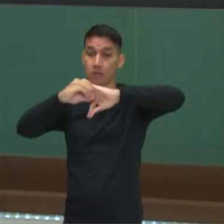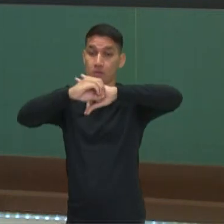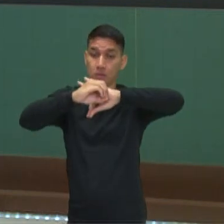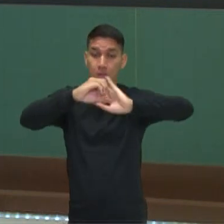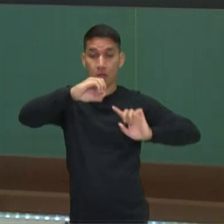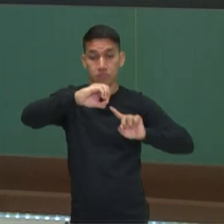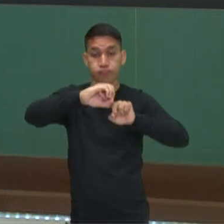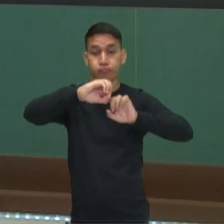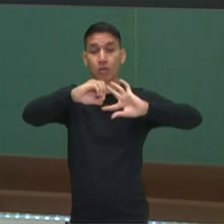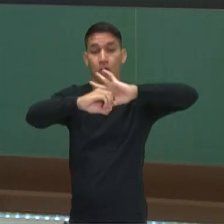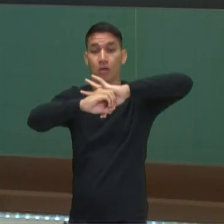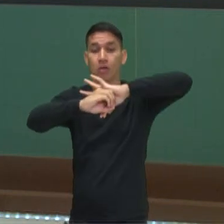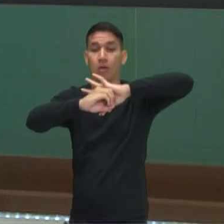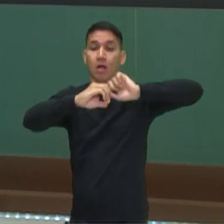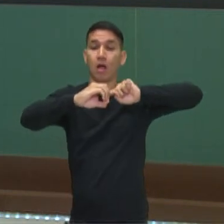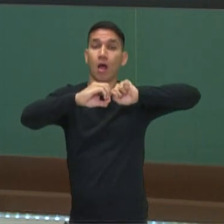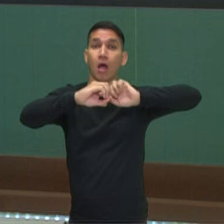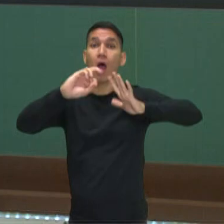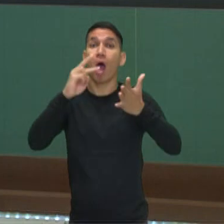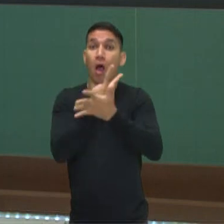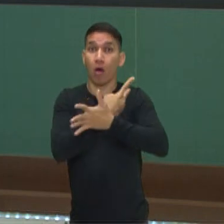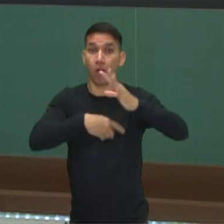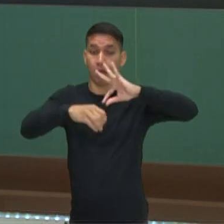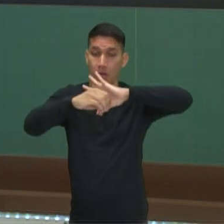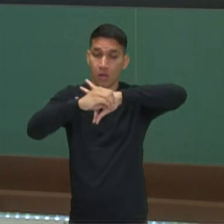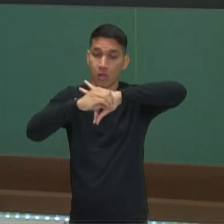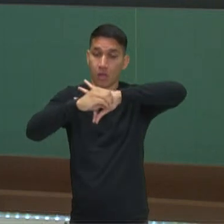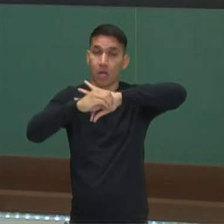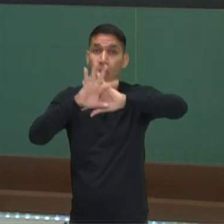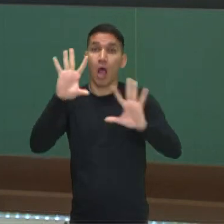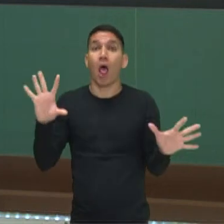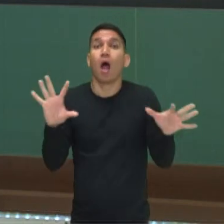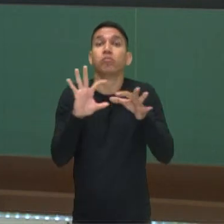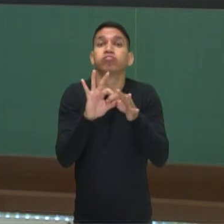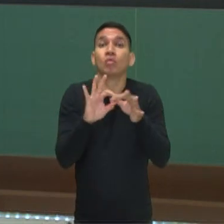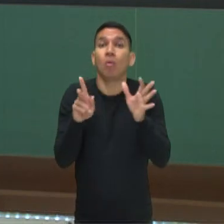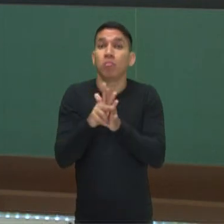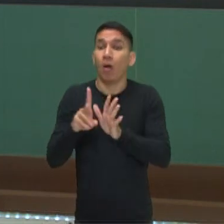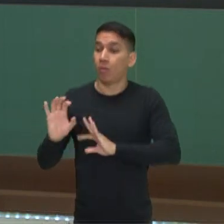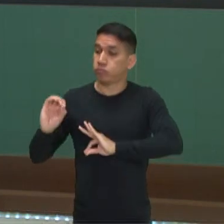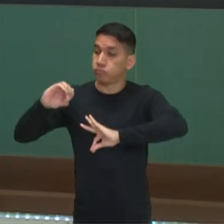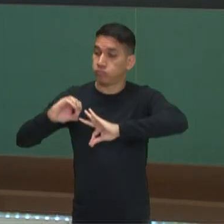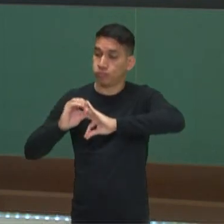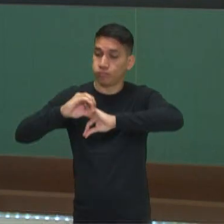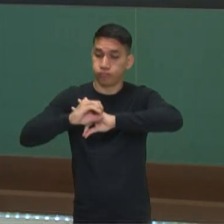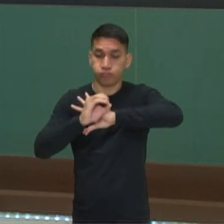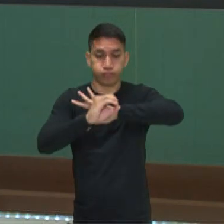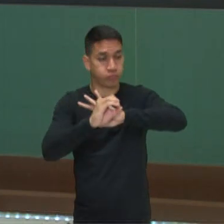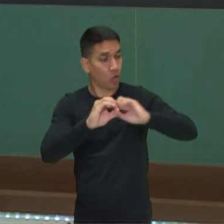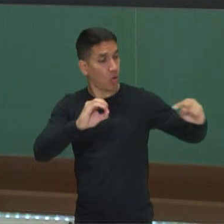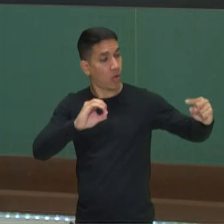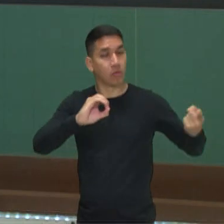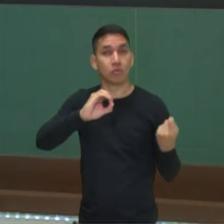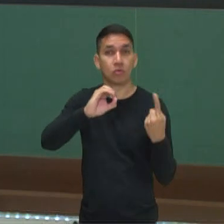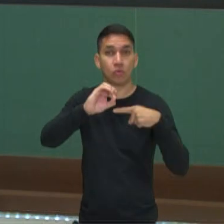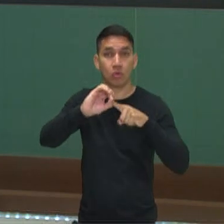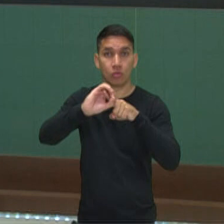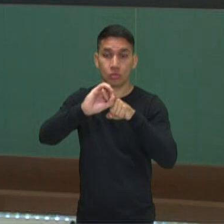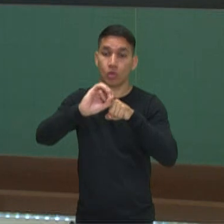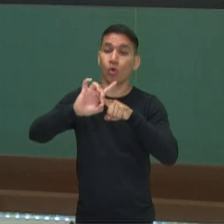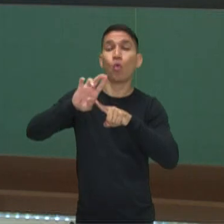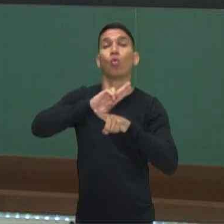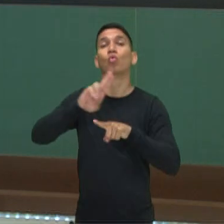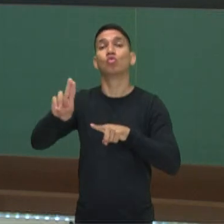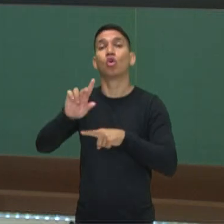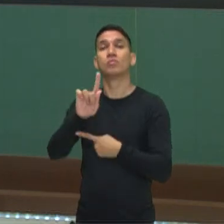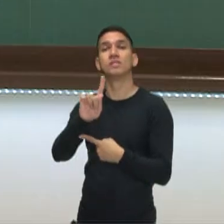acontece. Essa célula formada pela união do óvulo com o espermatozoide, nós chamamos